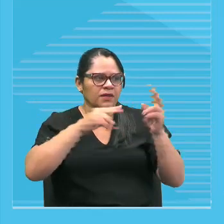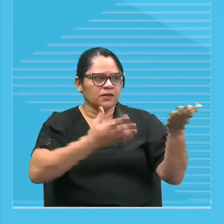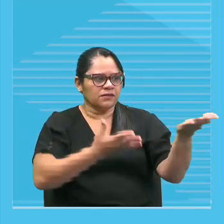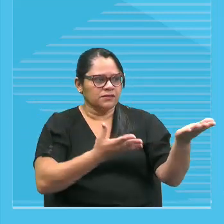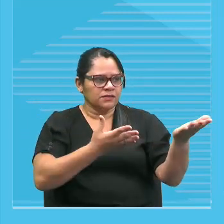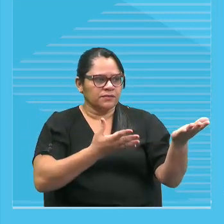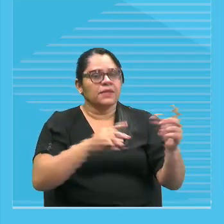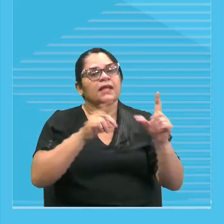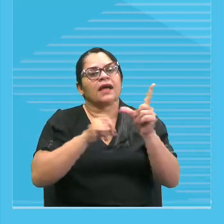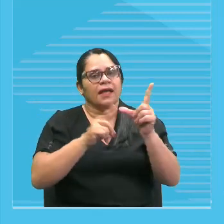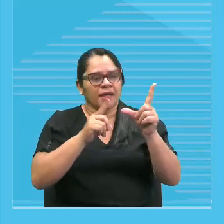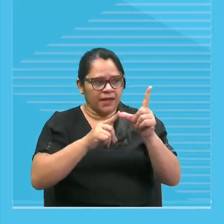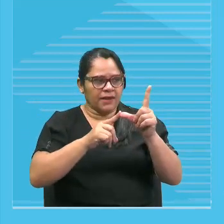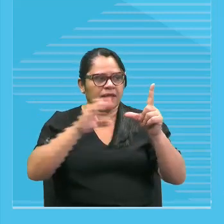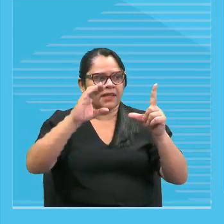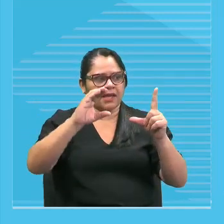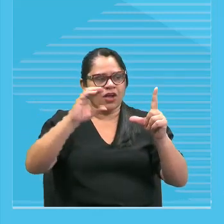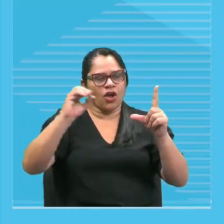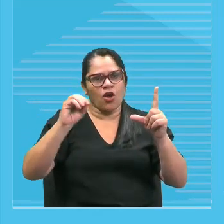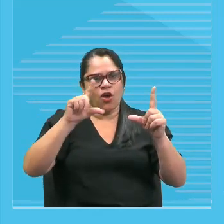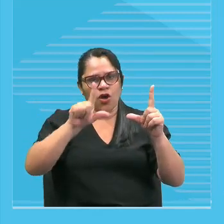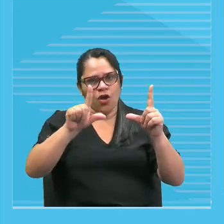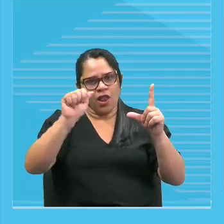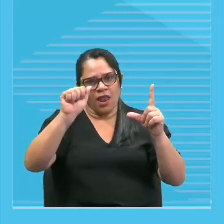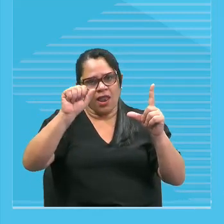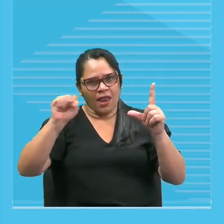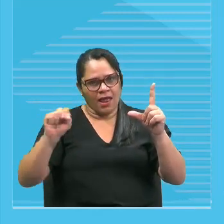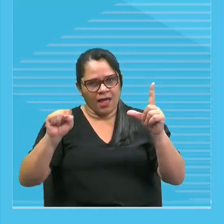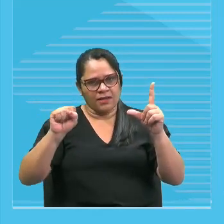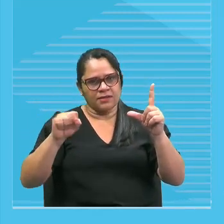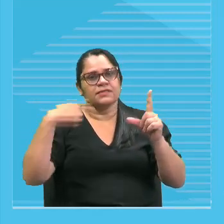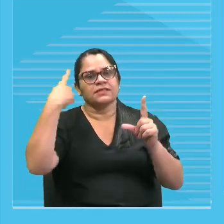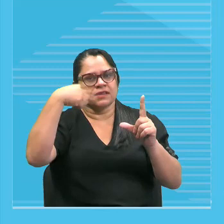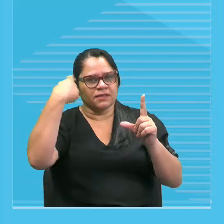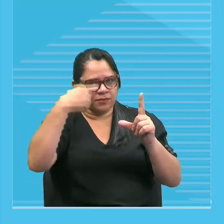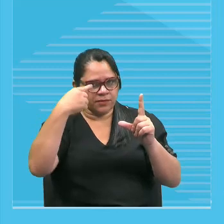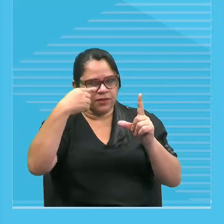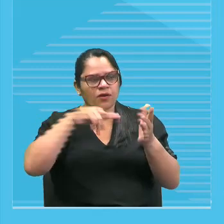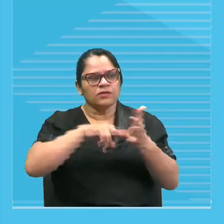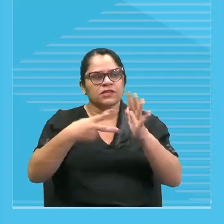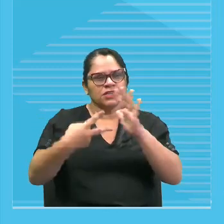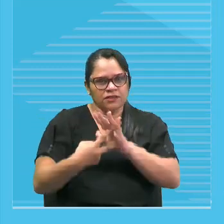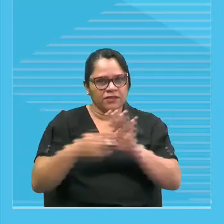Cola em espanhol significa fila